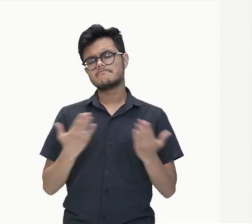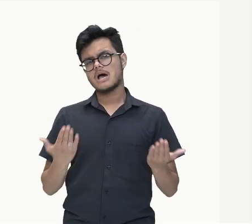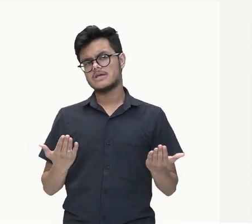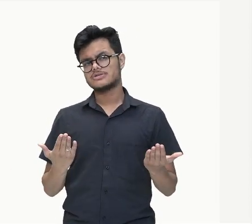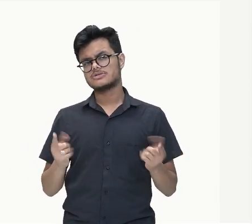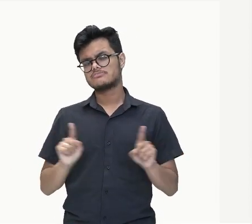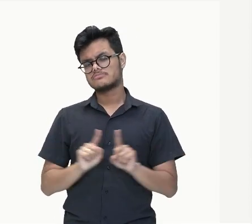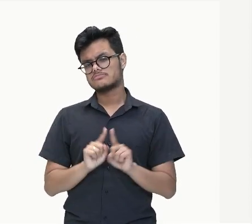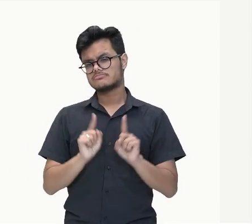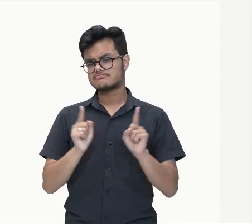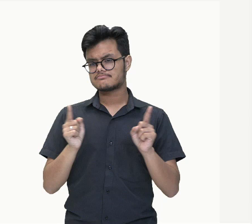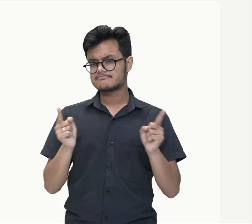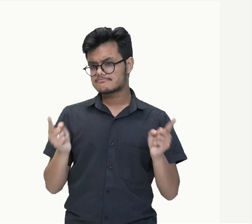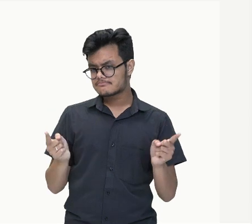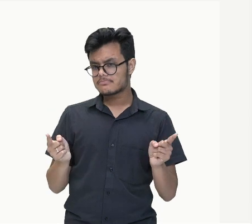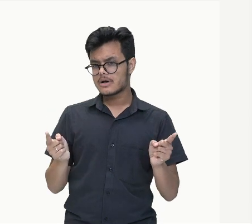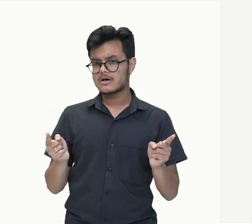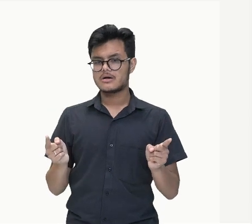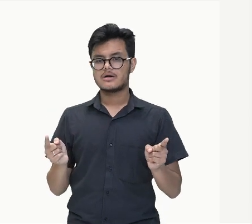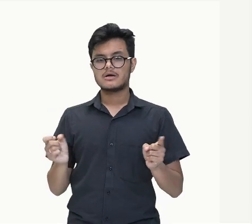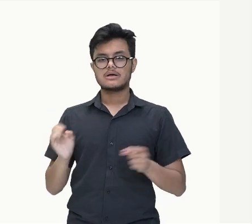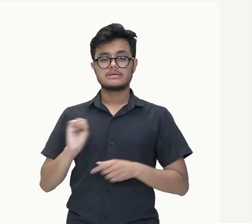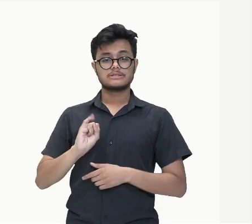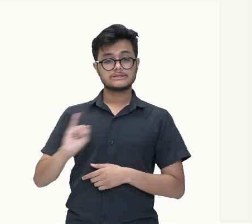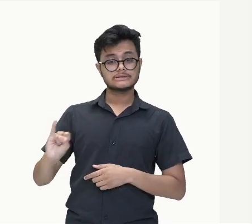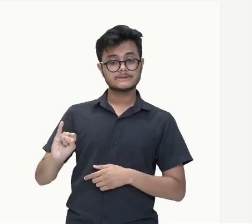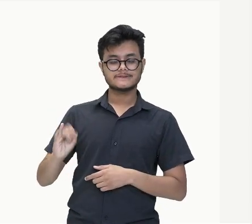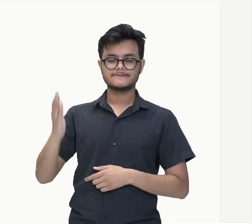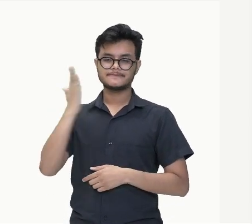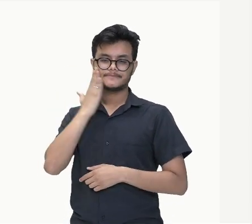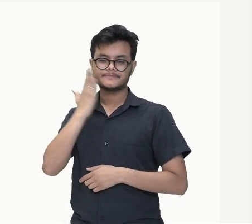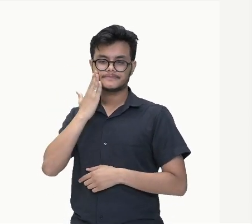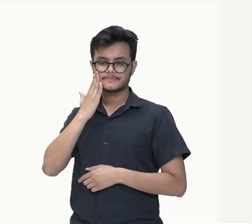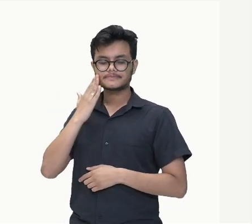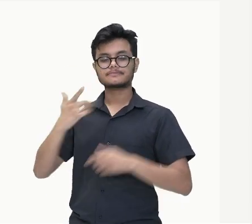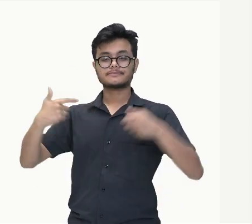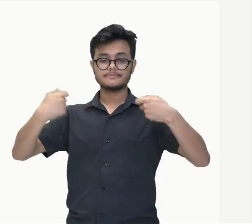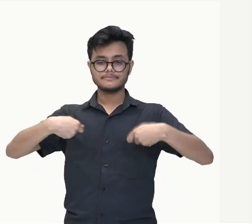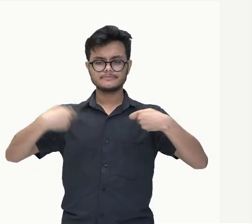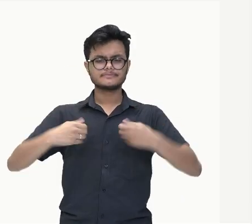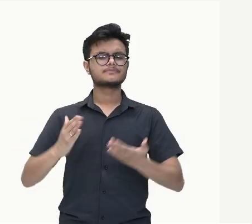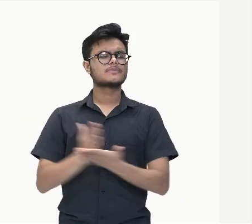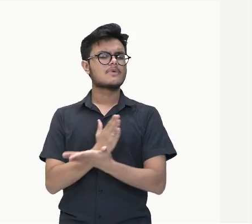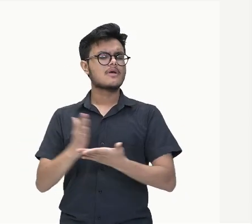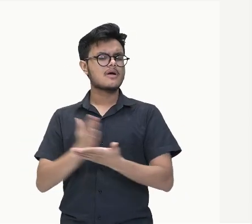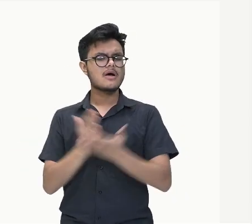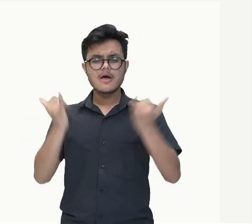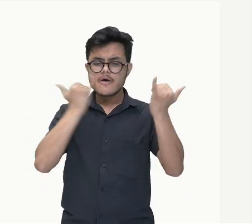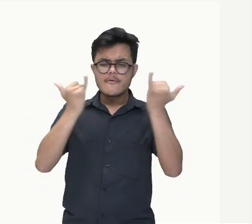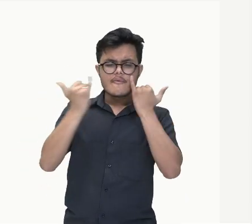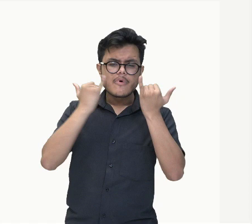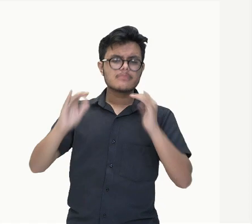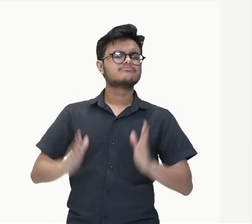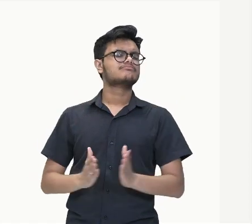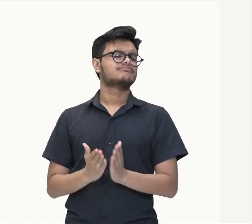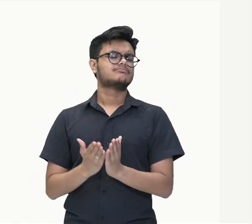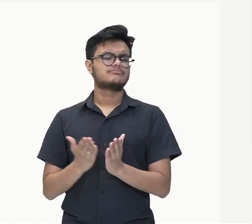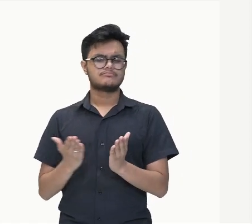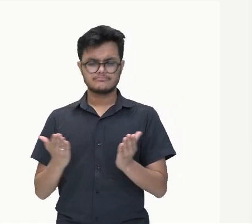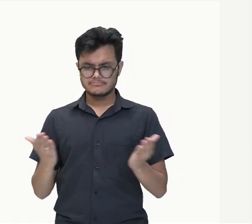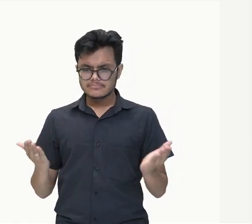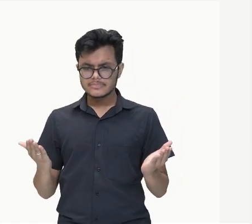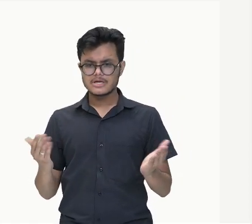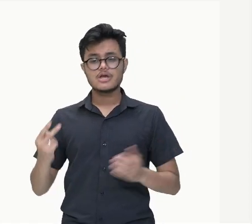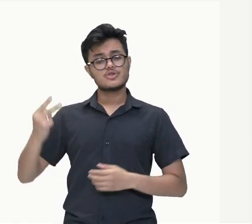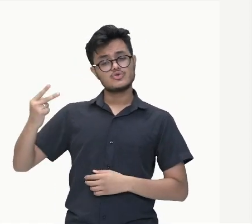chegar nesse vértice aí, eu precisei utilizar